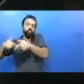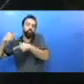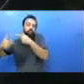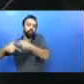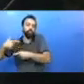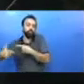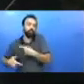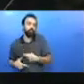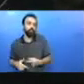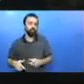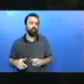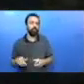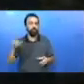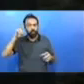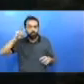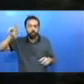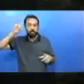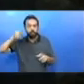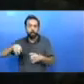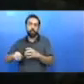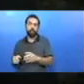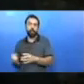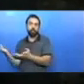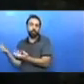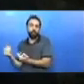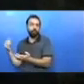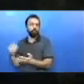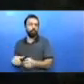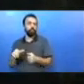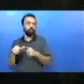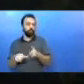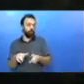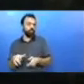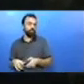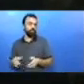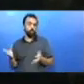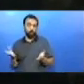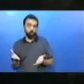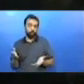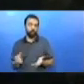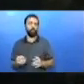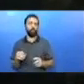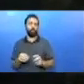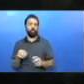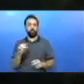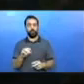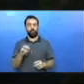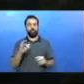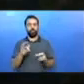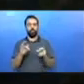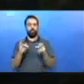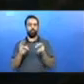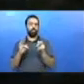e foram trazendo novas histórias, com novas tradições, e tornou-se o que nós conhecemos hoje, que se chama folclore, o